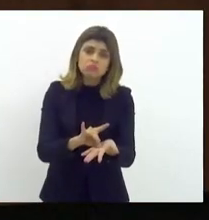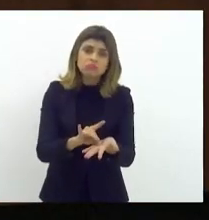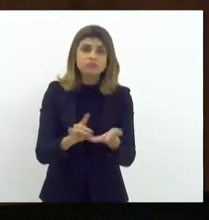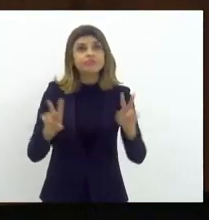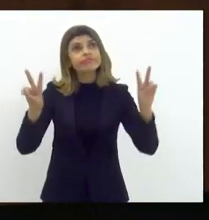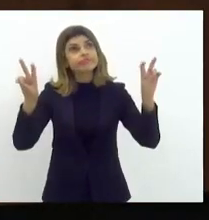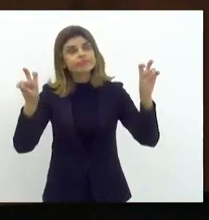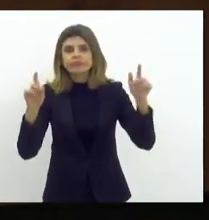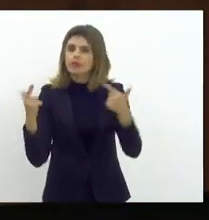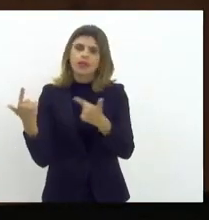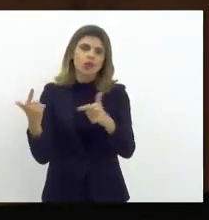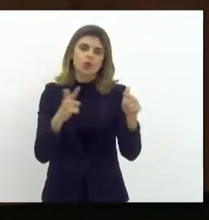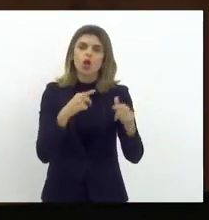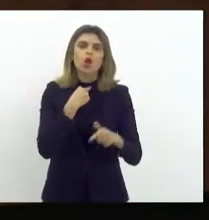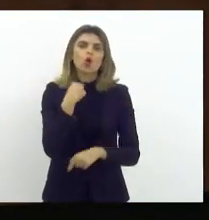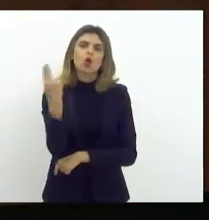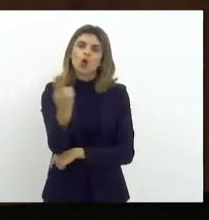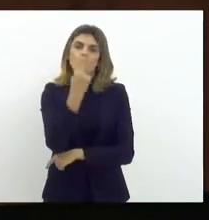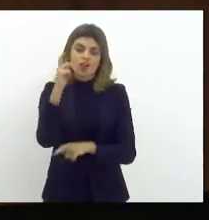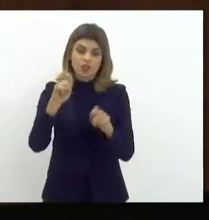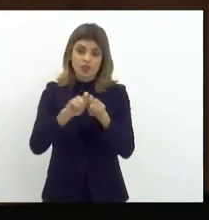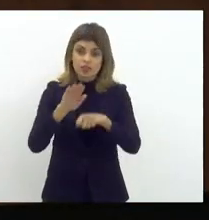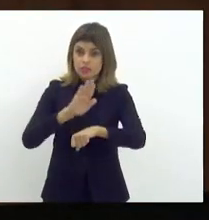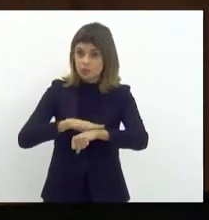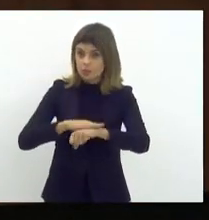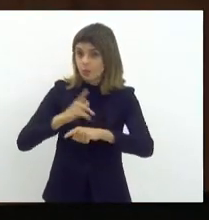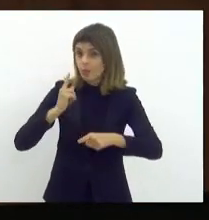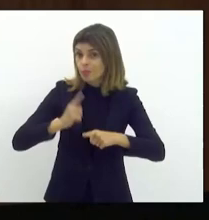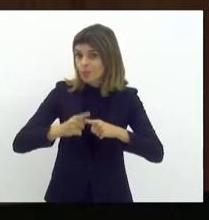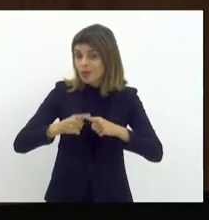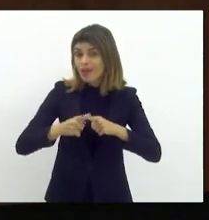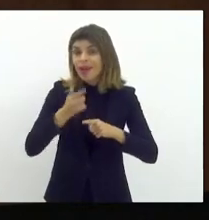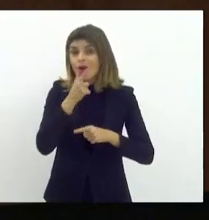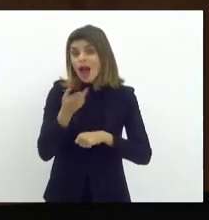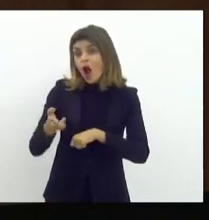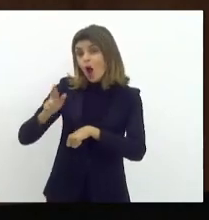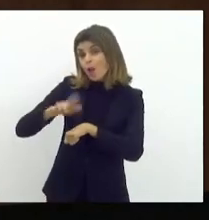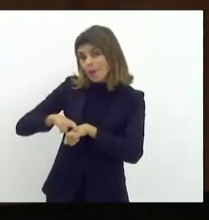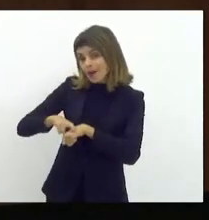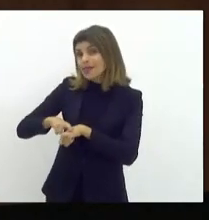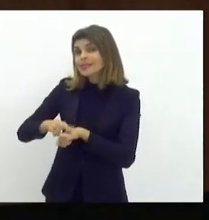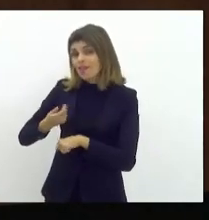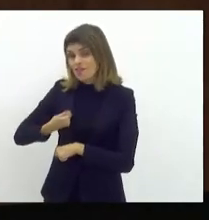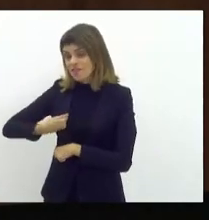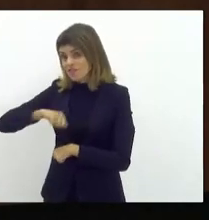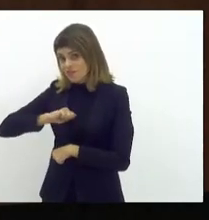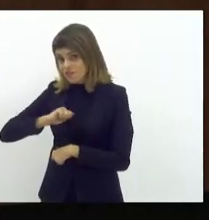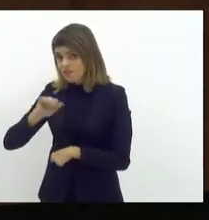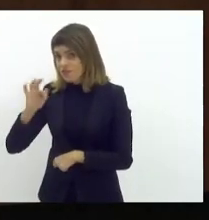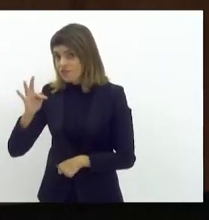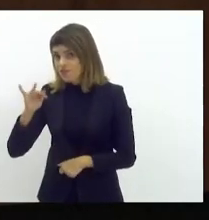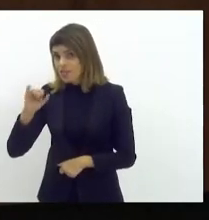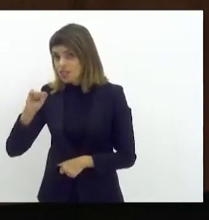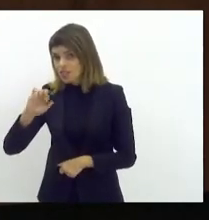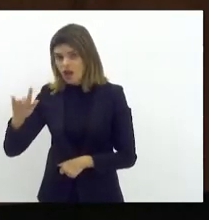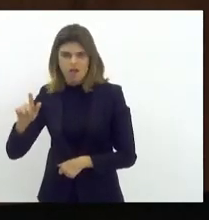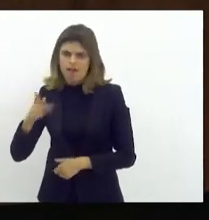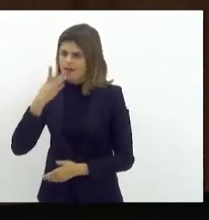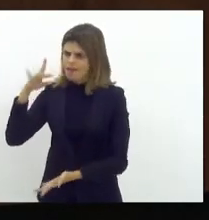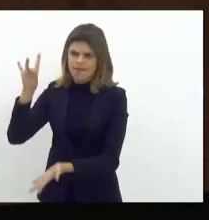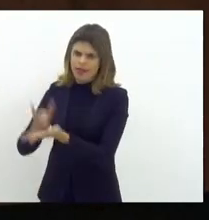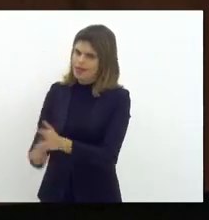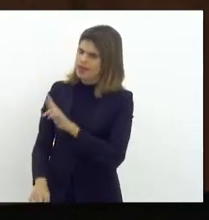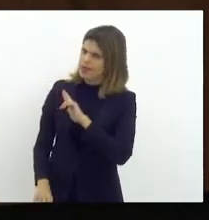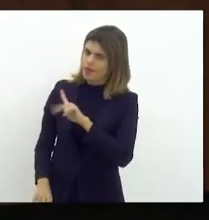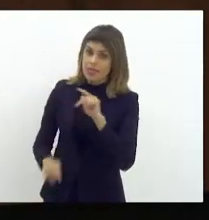é não temos condições de fazer nesse momento porque está no regime de recuperação fiscal Isso é uma meia verdade porque